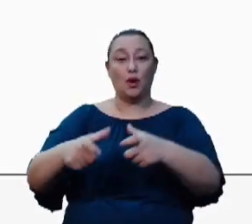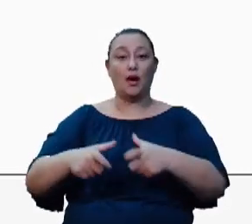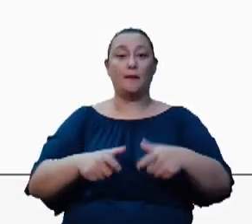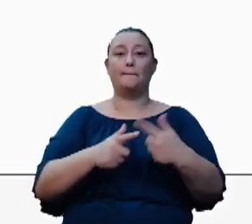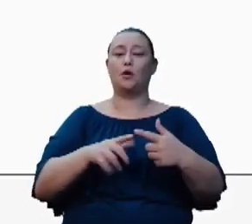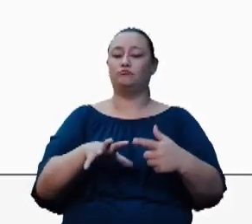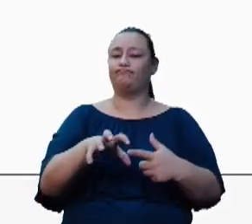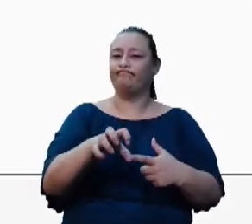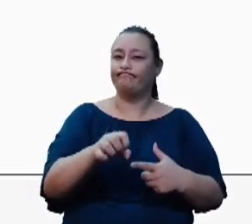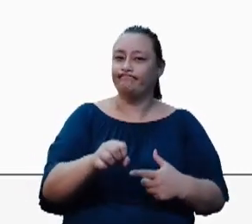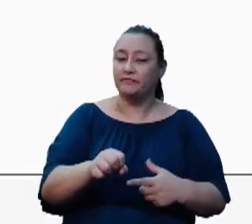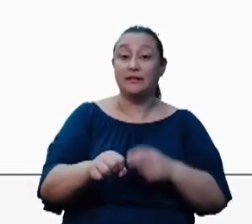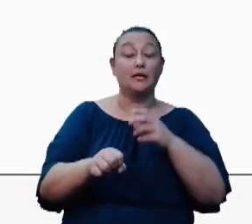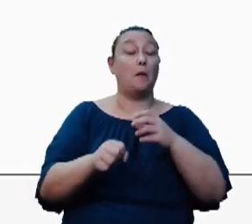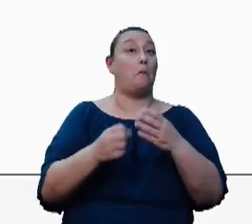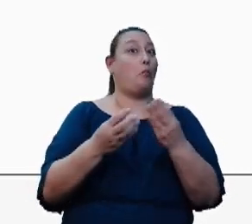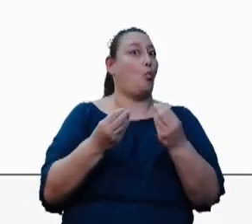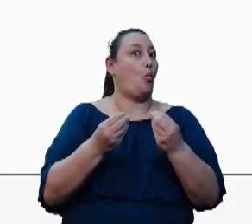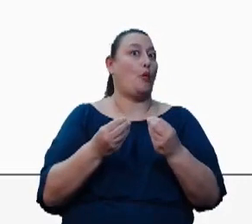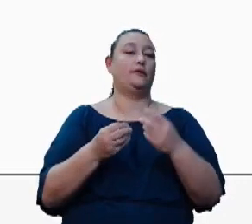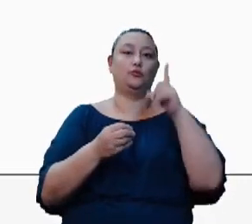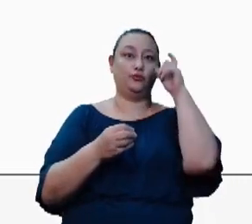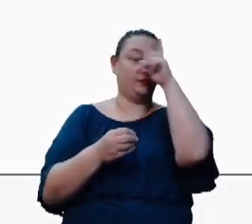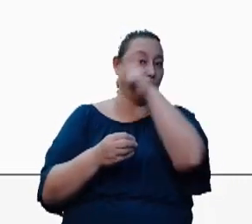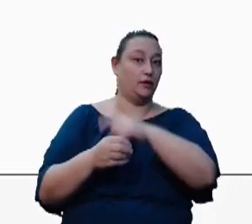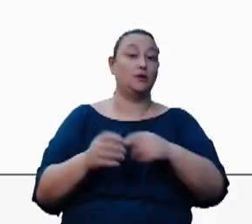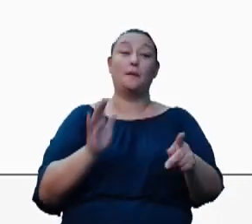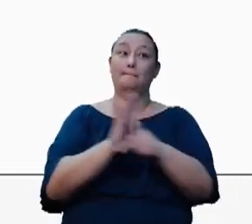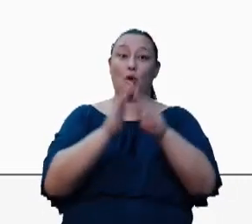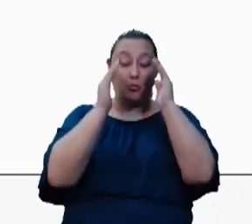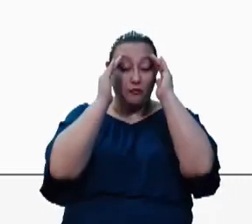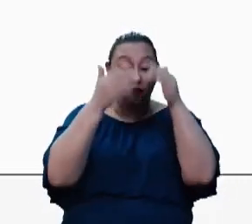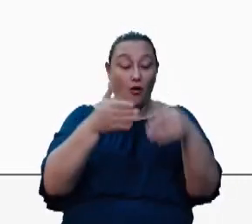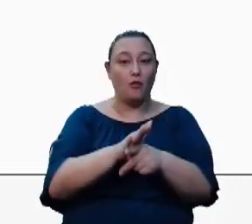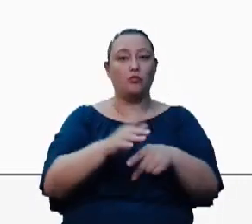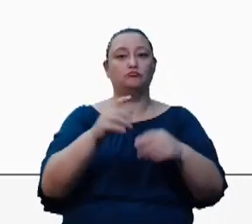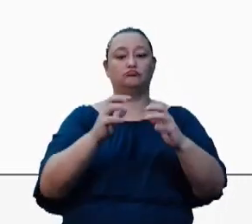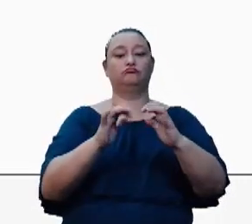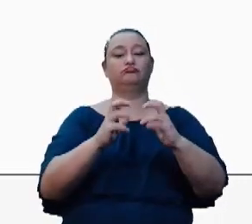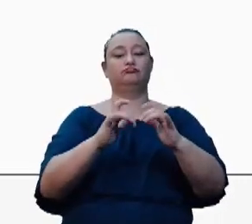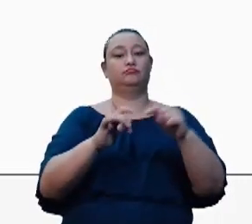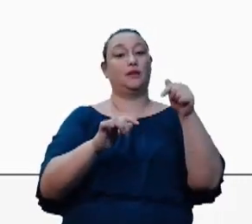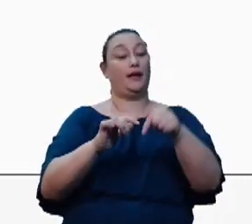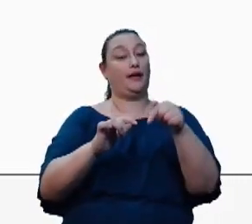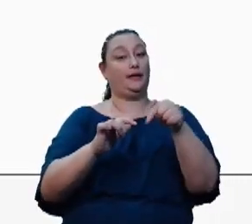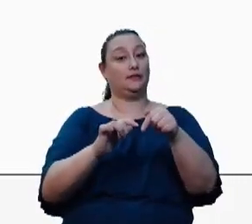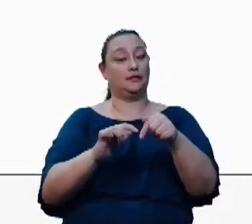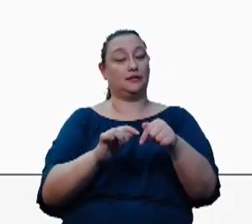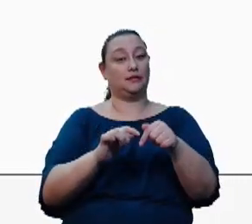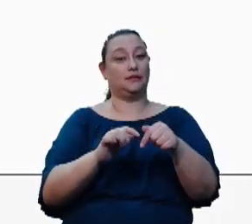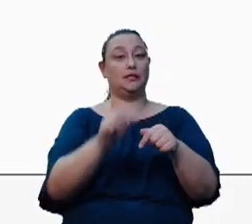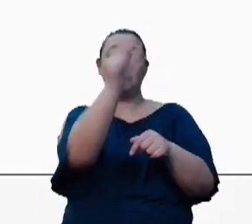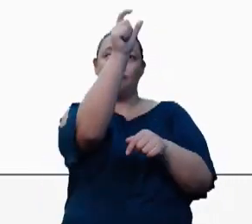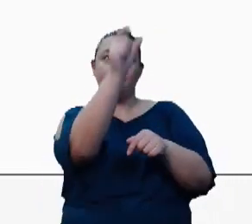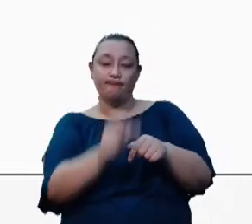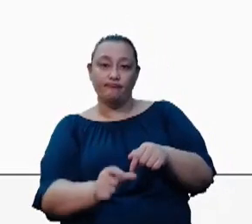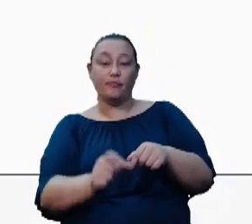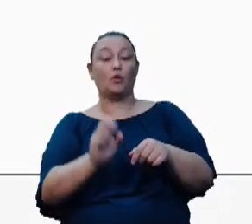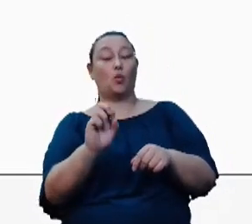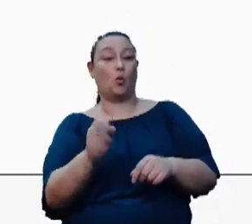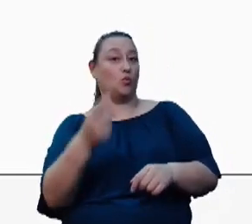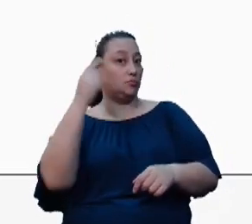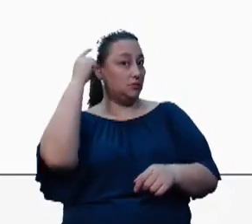com espasticidade grave de origem do sistema nervoso central, como já falei, lesões da medula espinhal ou